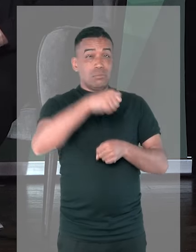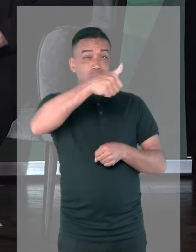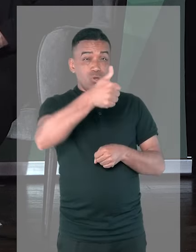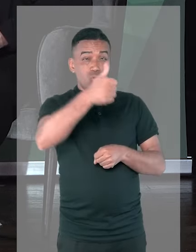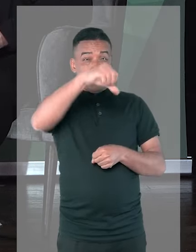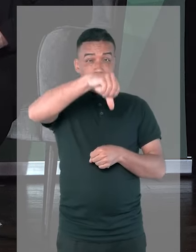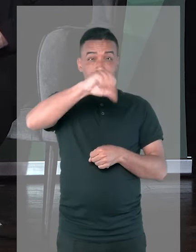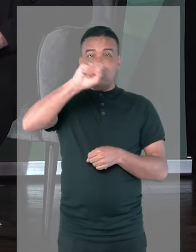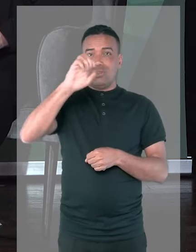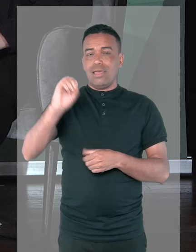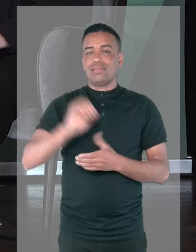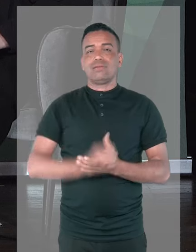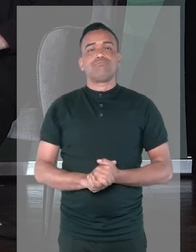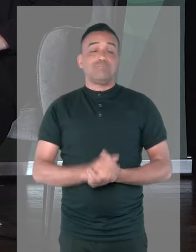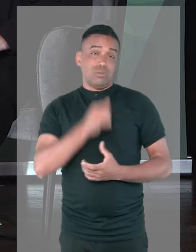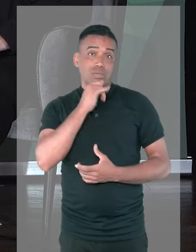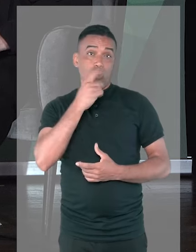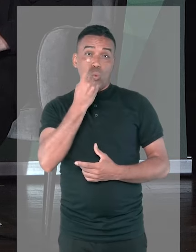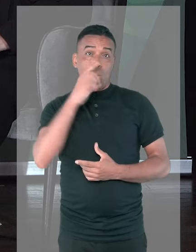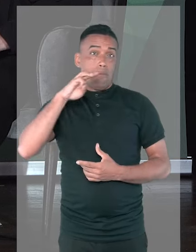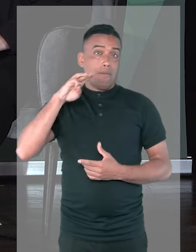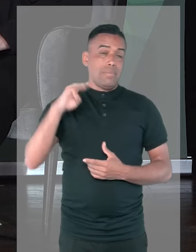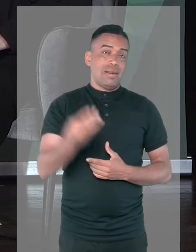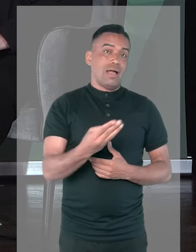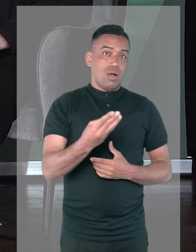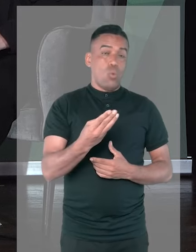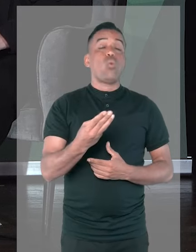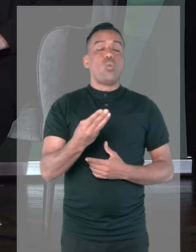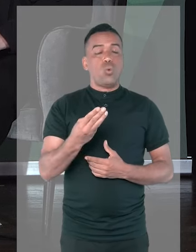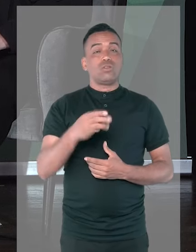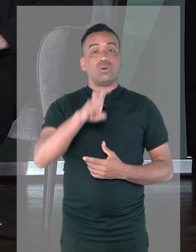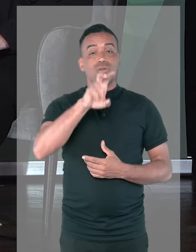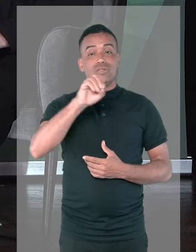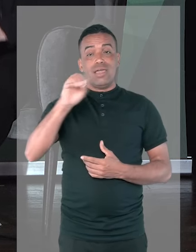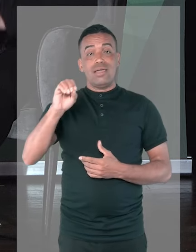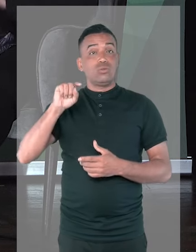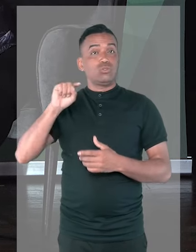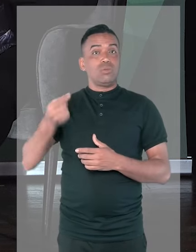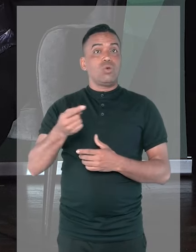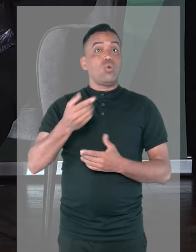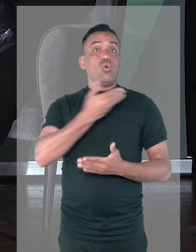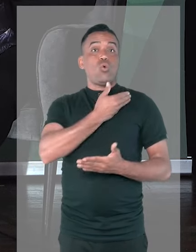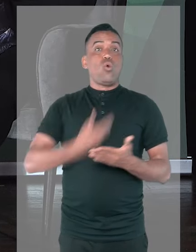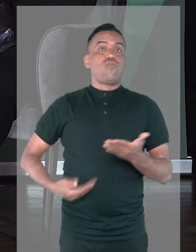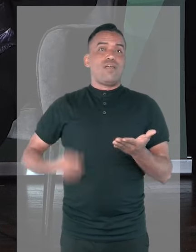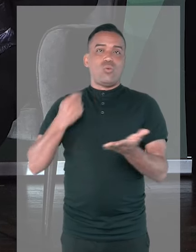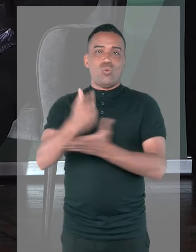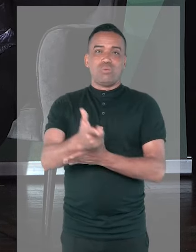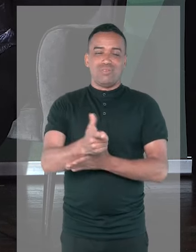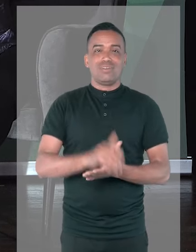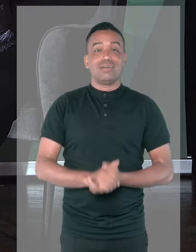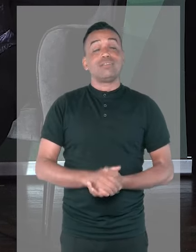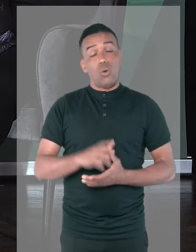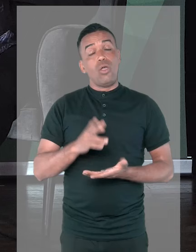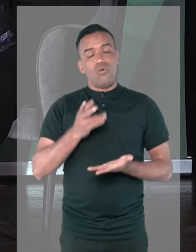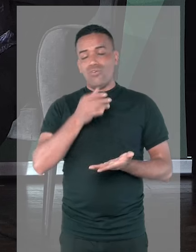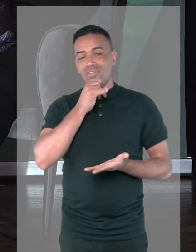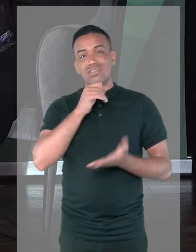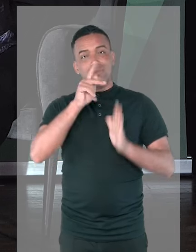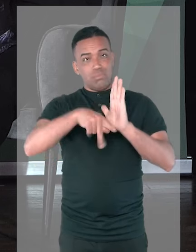que dos 1 milhão que ele vendeu, 500 mil é compra do governo. Então, assim, eu fiz sempre um papo